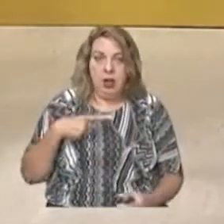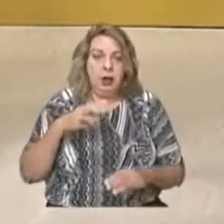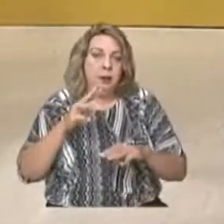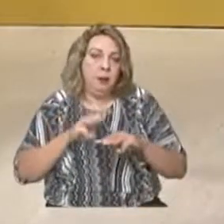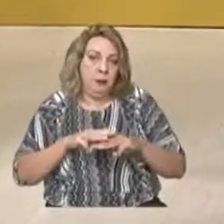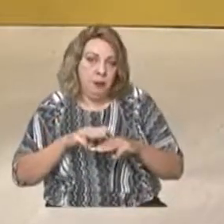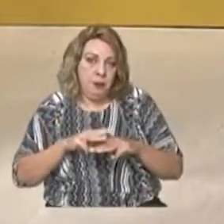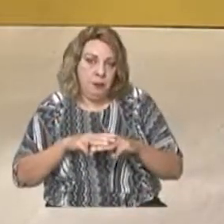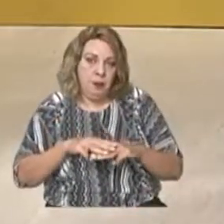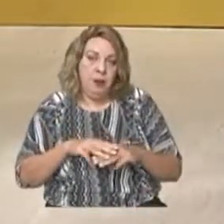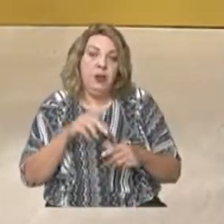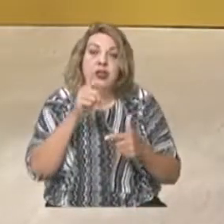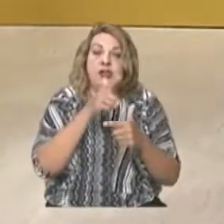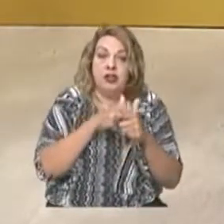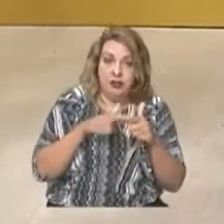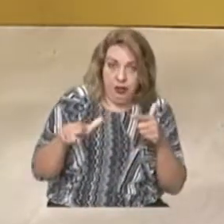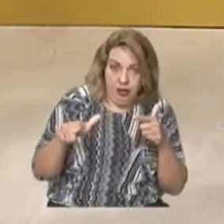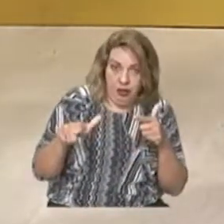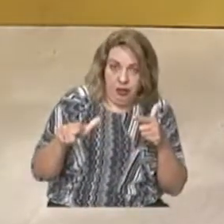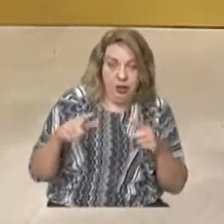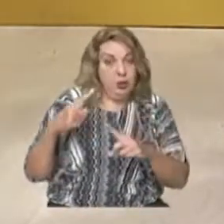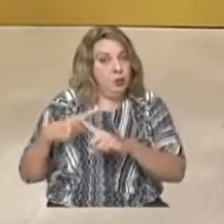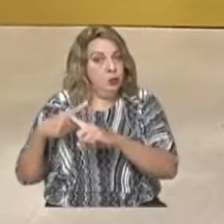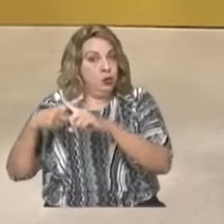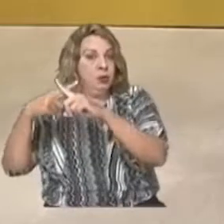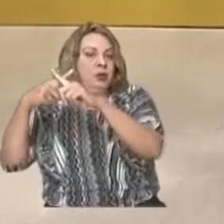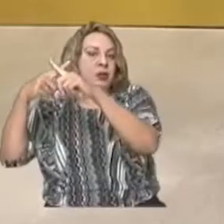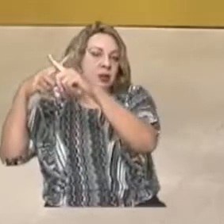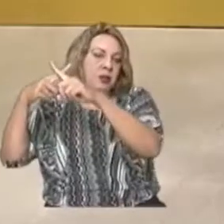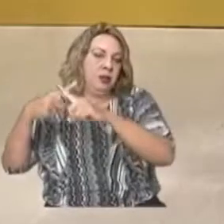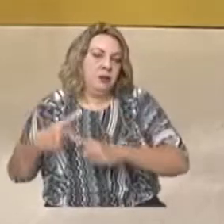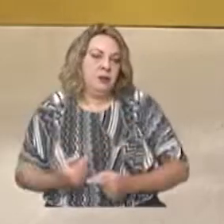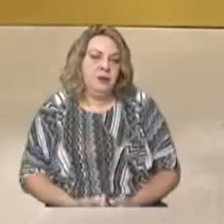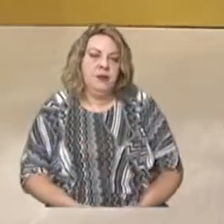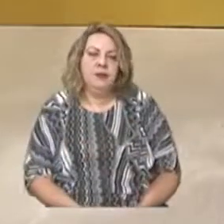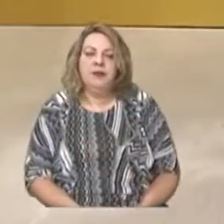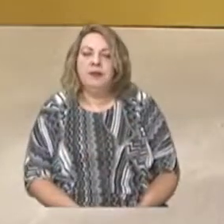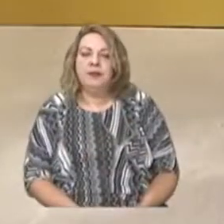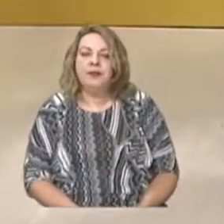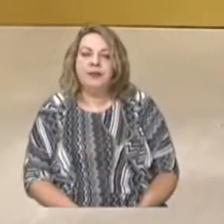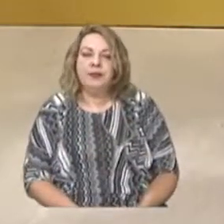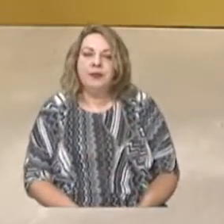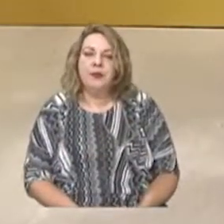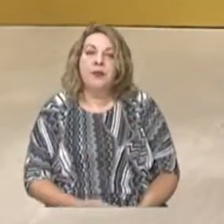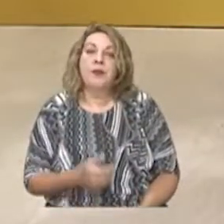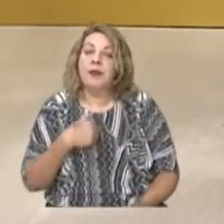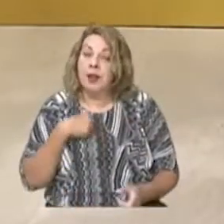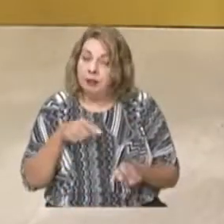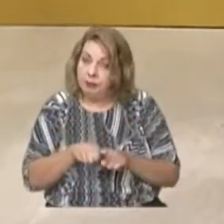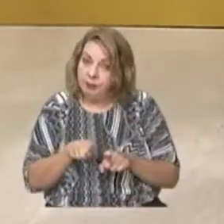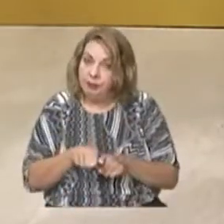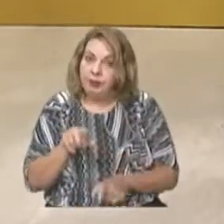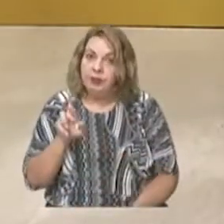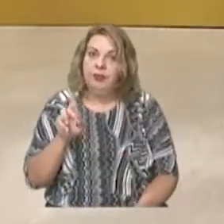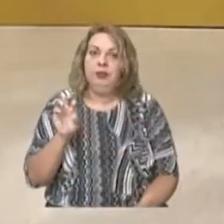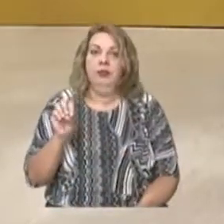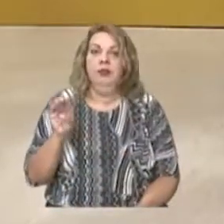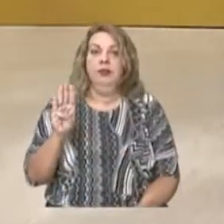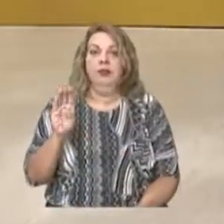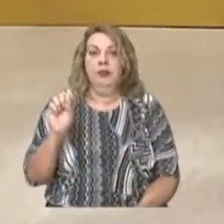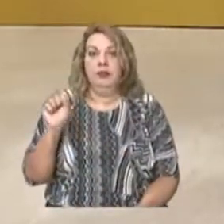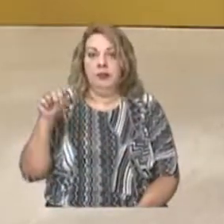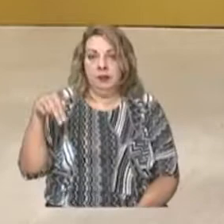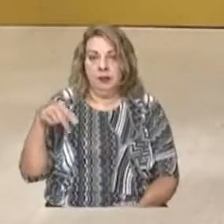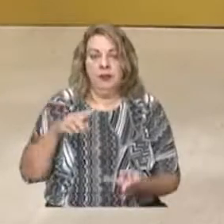matemática é assim, divide pra multiplicar. Isso aconteceu, inclusive, com o Robson e a Tereza Cristina lá